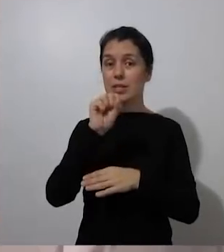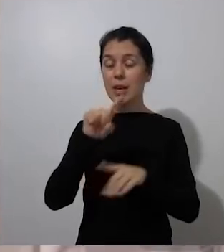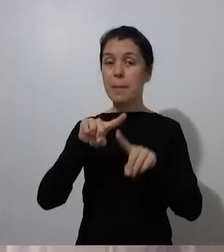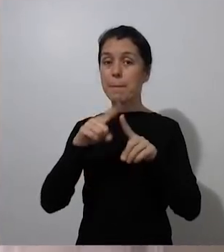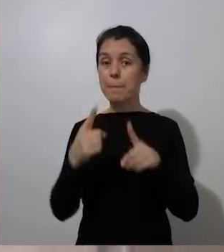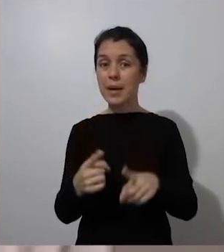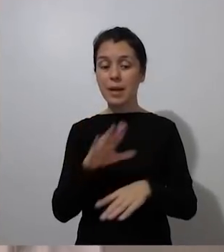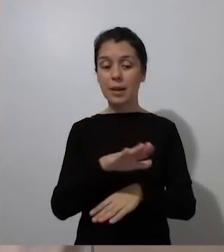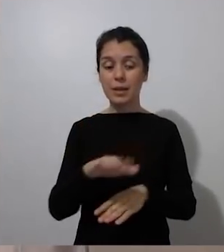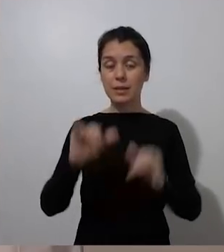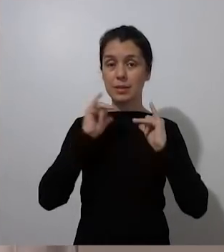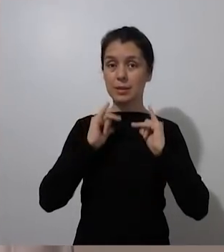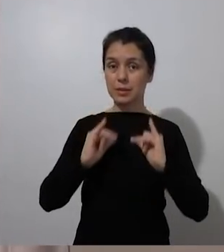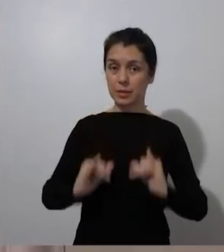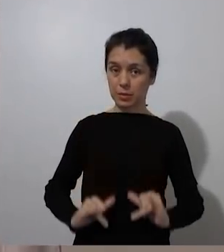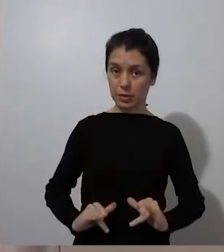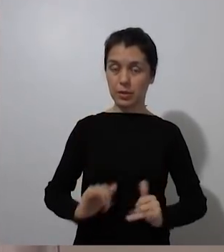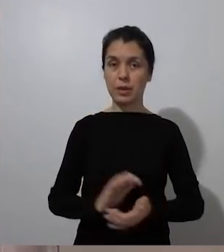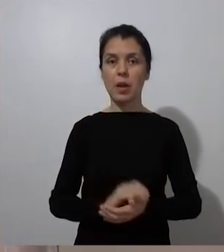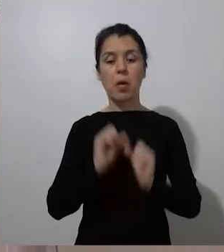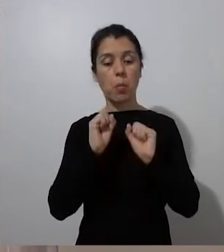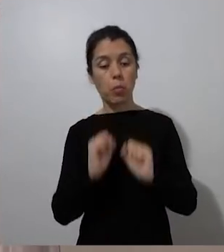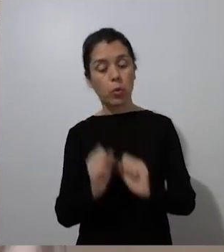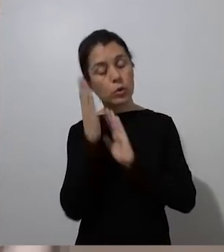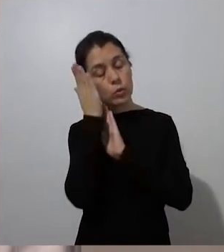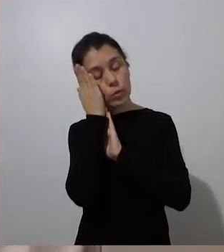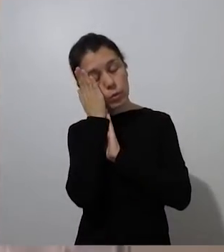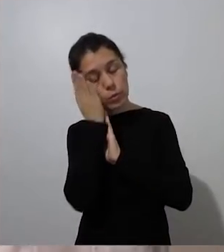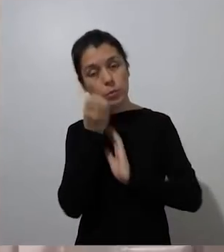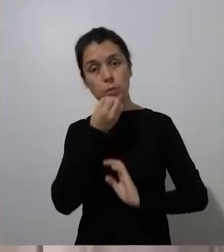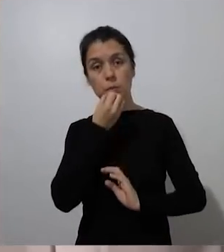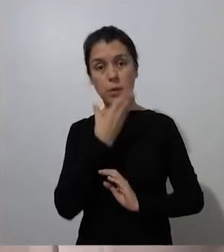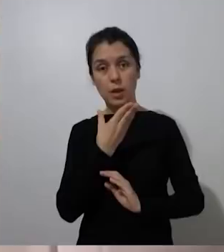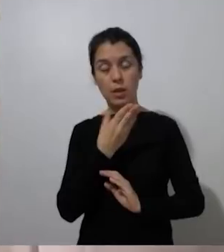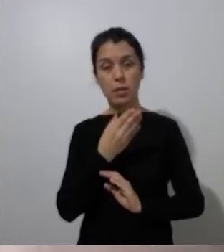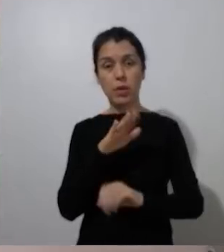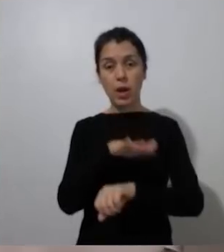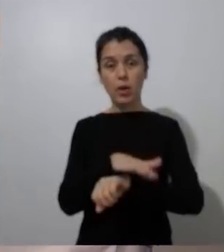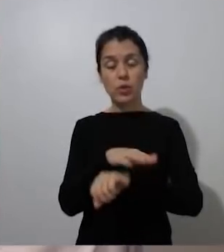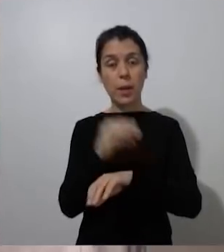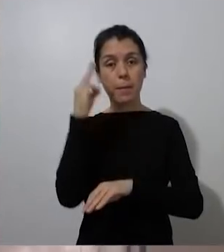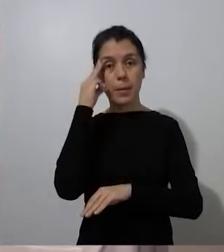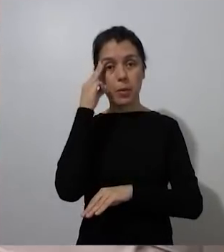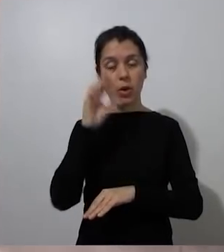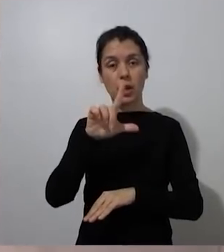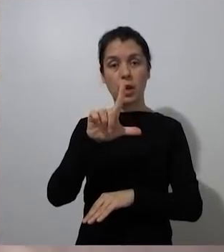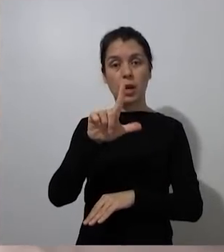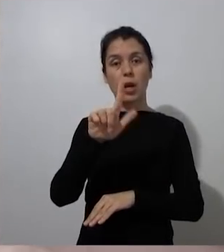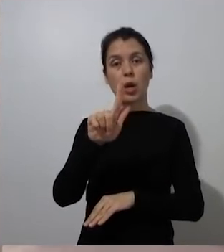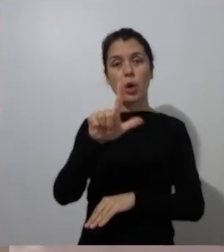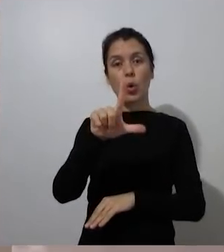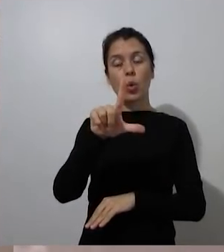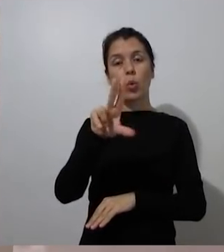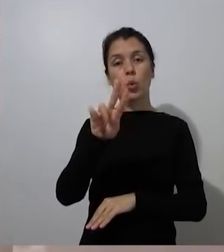lento, mas também vai deixar a criança bem mais tranquila, tá? Então ela vai poder dormir bem e isso vai ajudar a consolidar essa memória. O glutamato, que